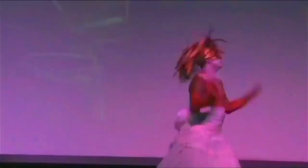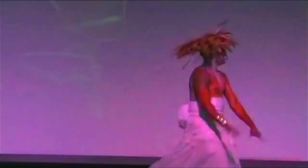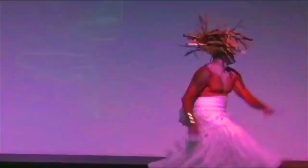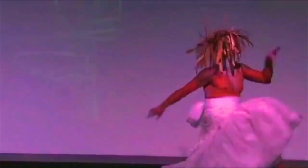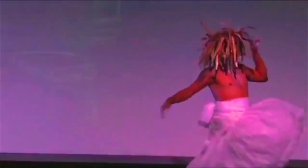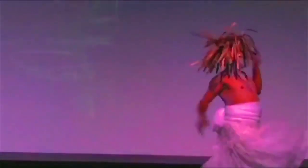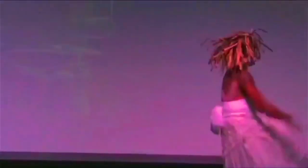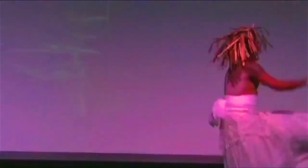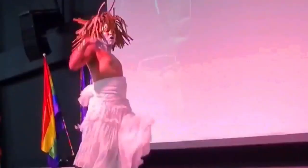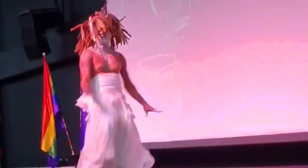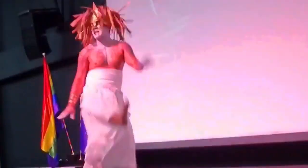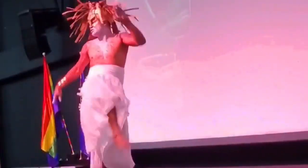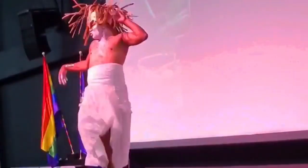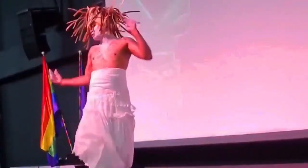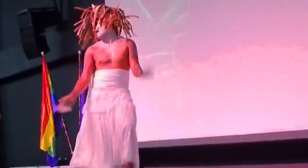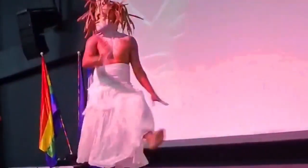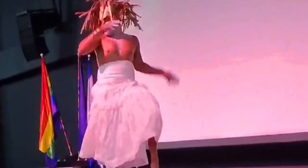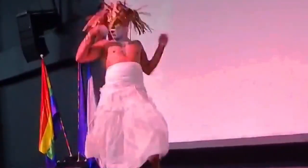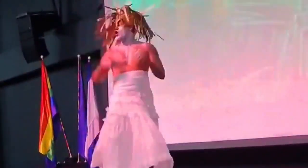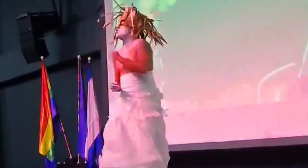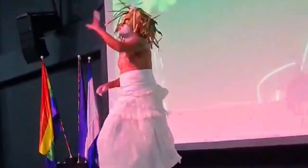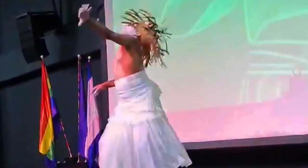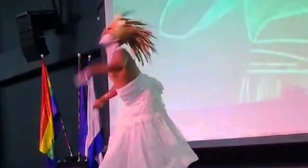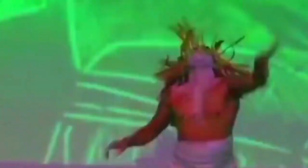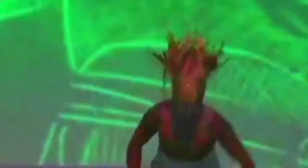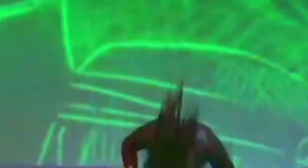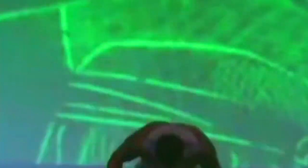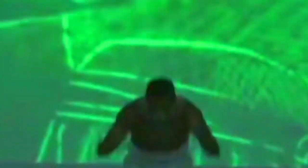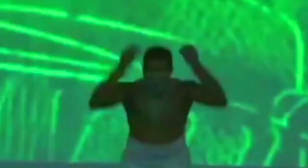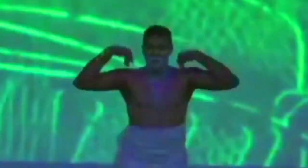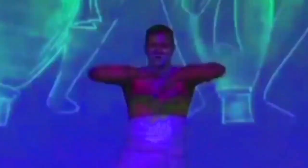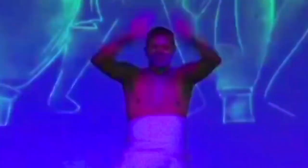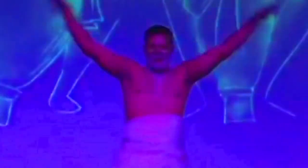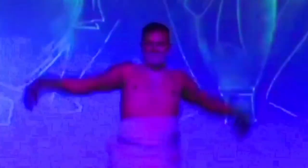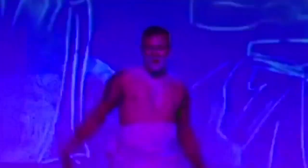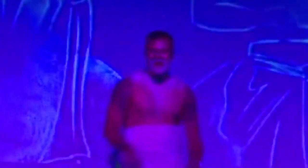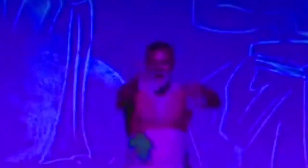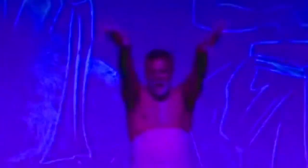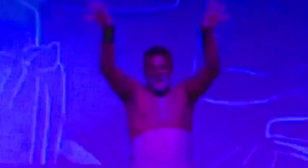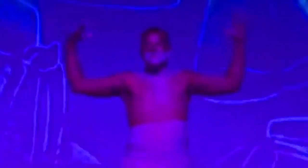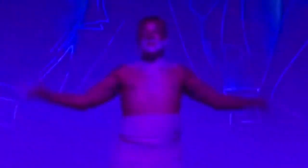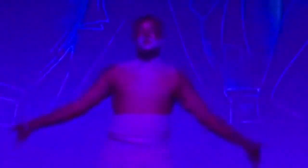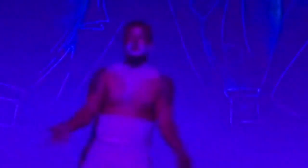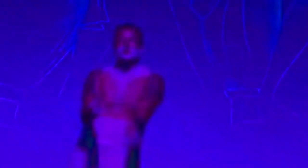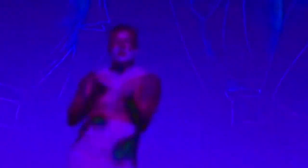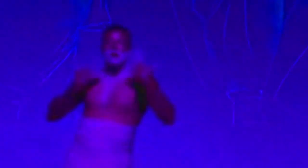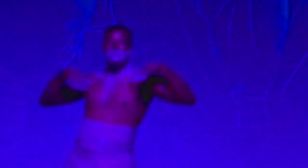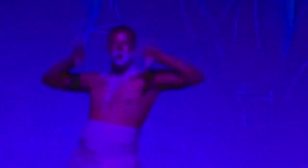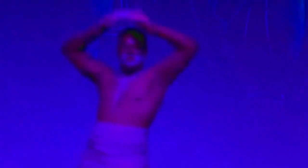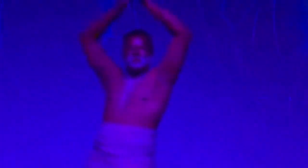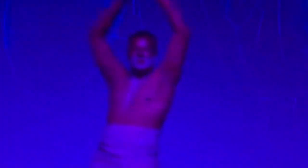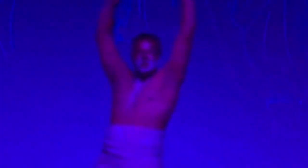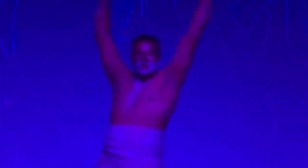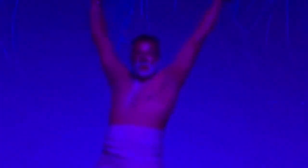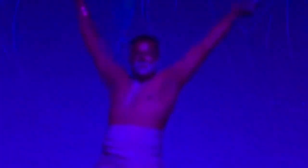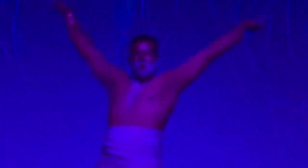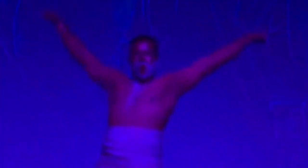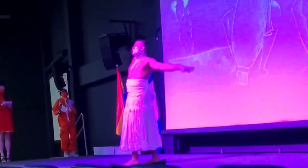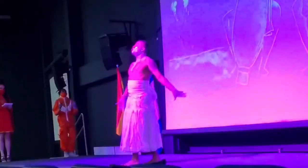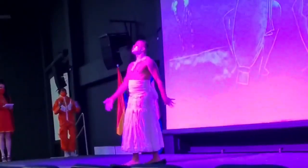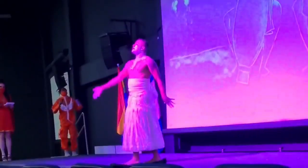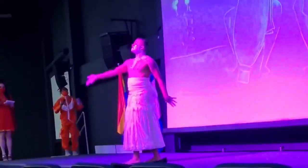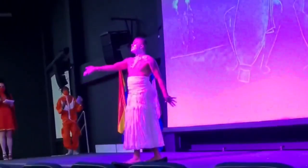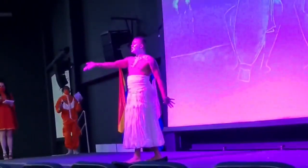te dominar. Sente o tambor, sente o tambor, duvido que seu corpo consegue parar. Sente o tambor, sente